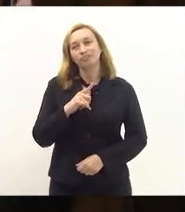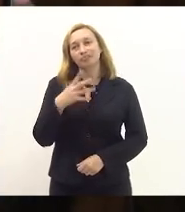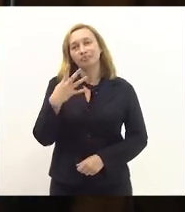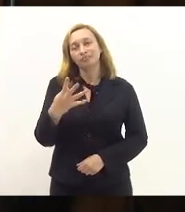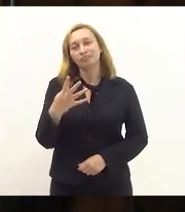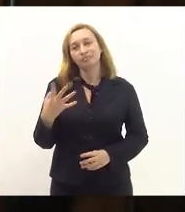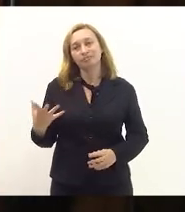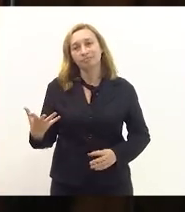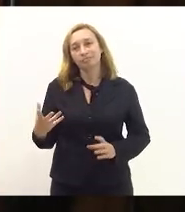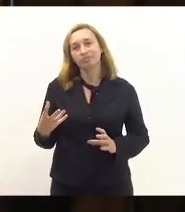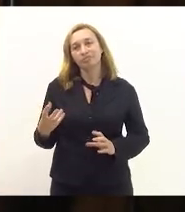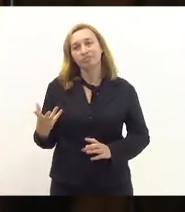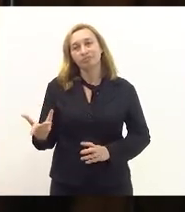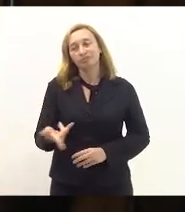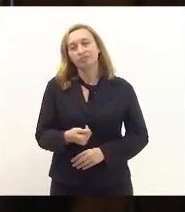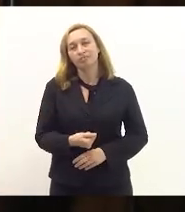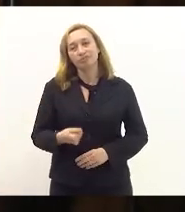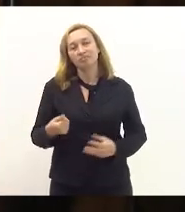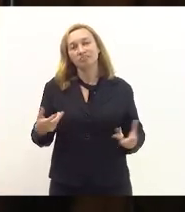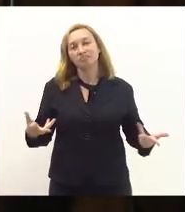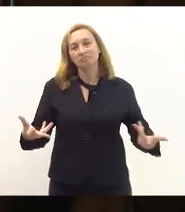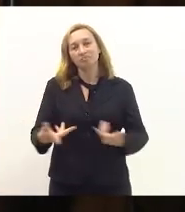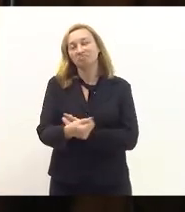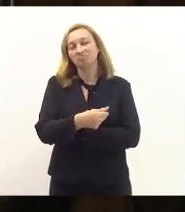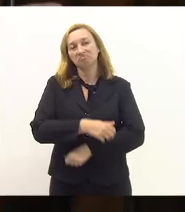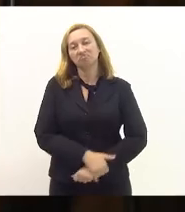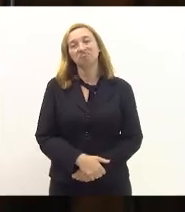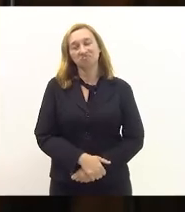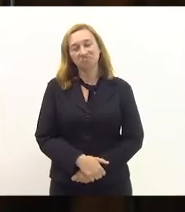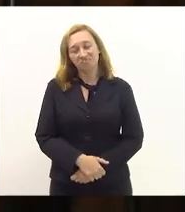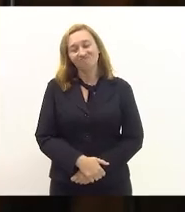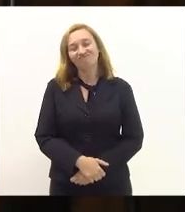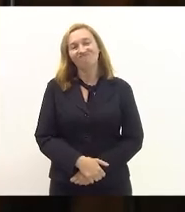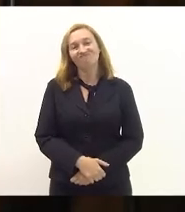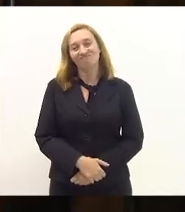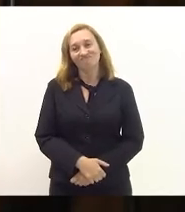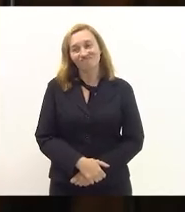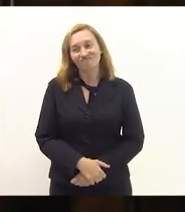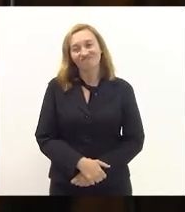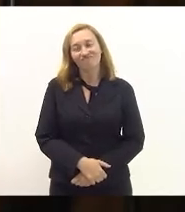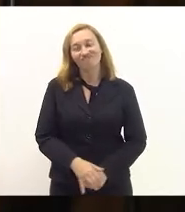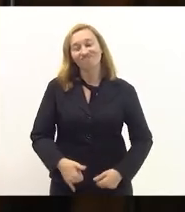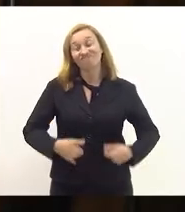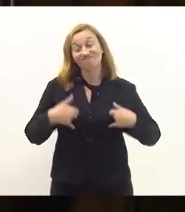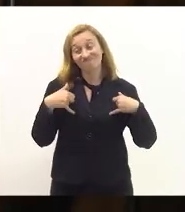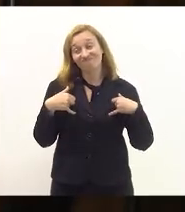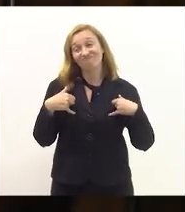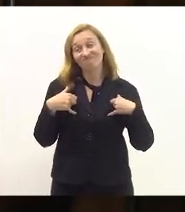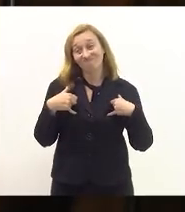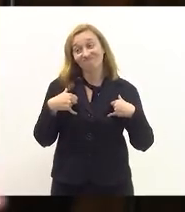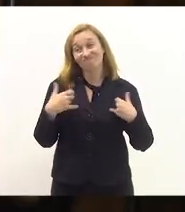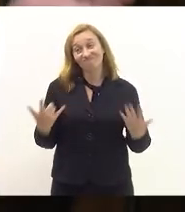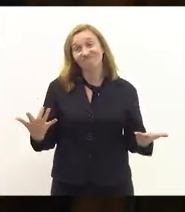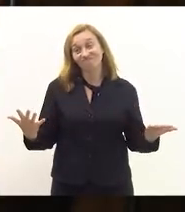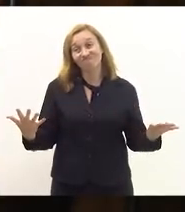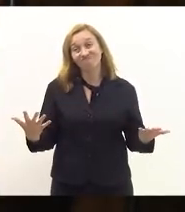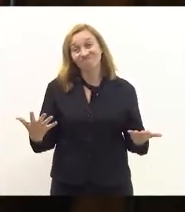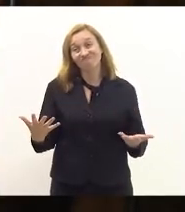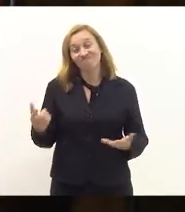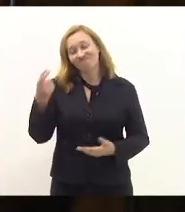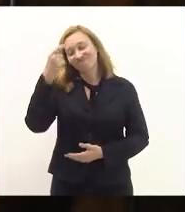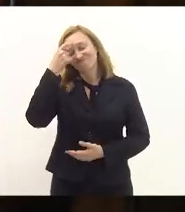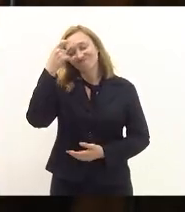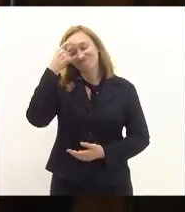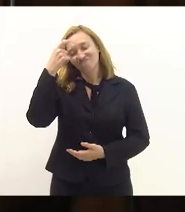qualidades absolutamente extraordinárias, que essas figuras que, além de nos honrar, nos orgulhar, trazem à